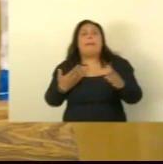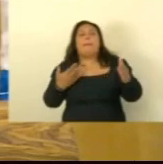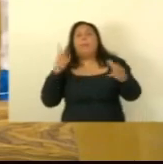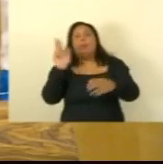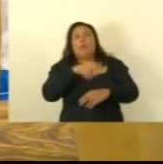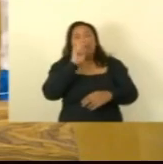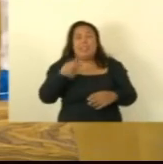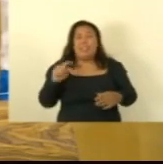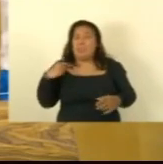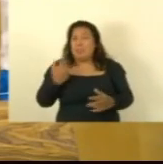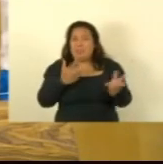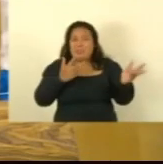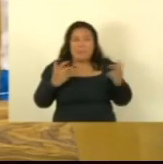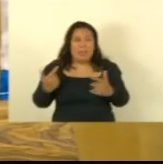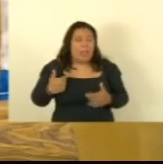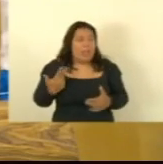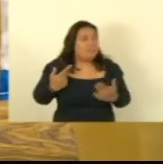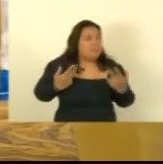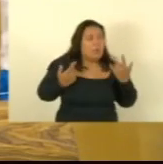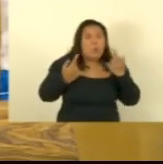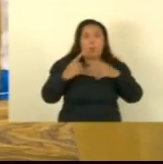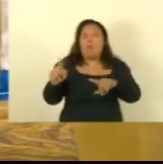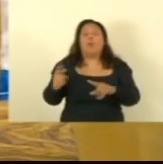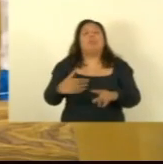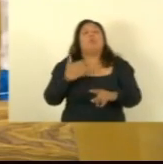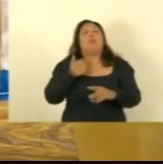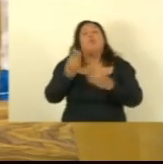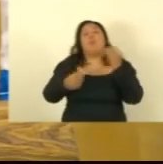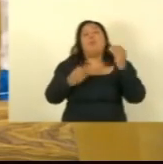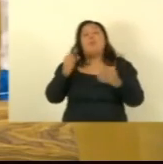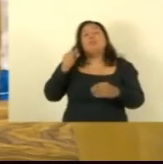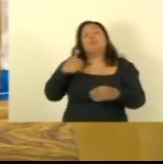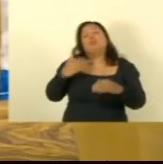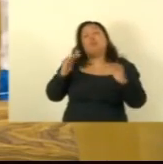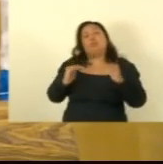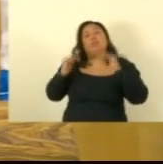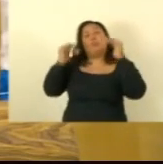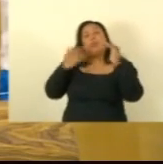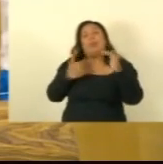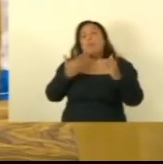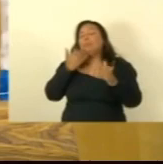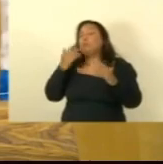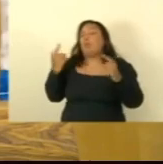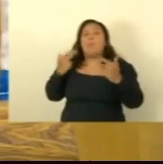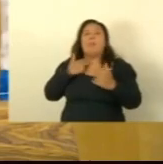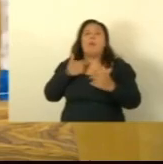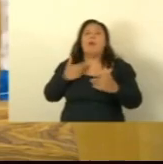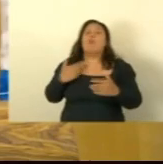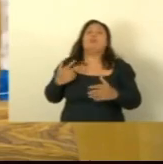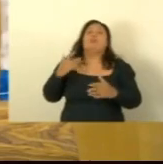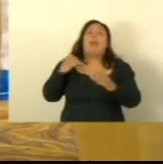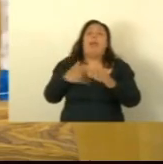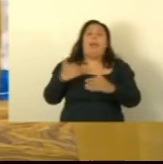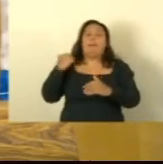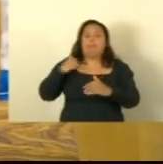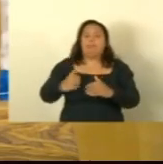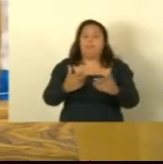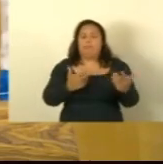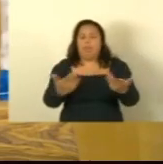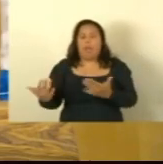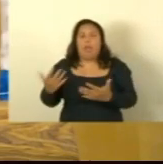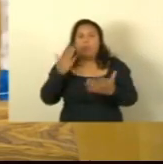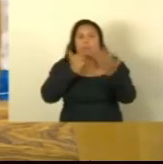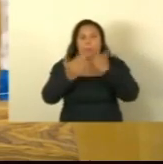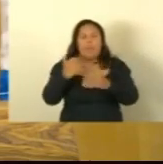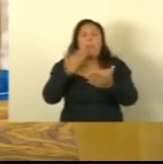chegou a ver absurdos, como o Supremo impediu o governo de reduzir a taxação na cesta básica. Quer dizer, o Supremo